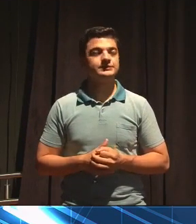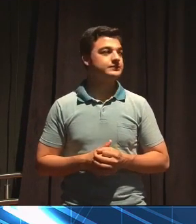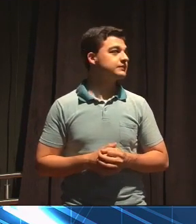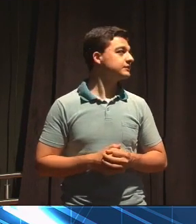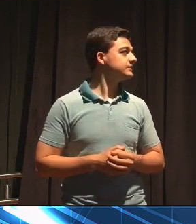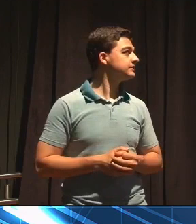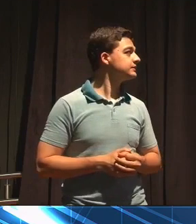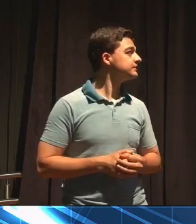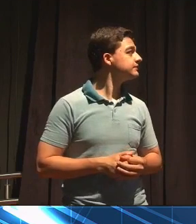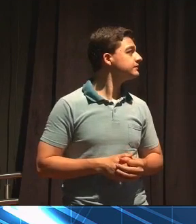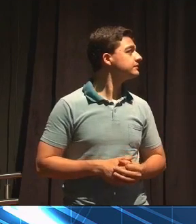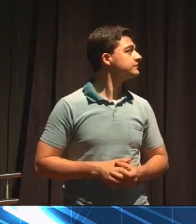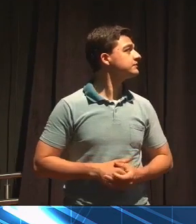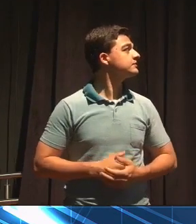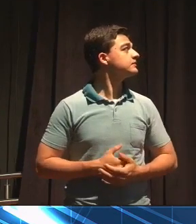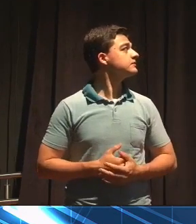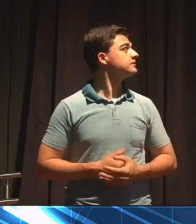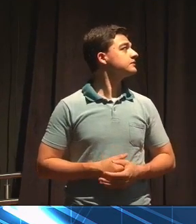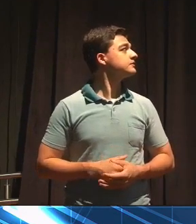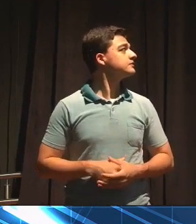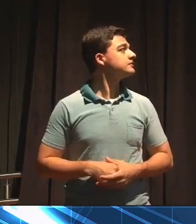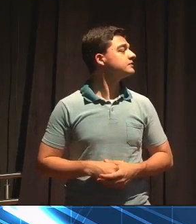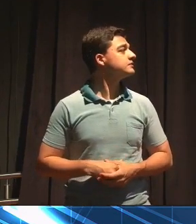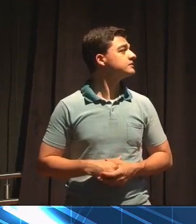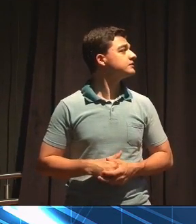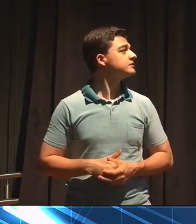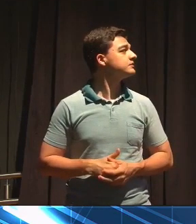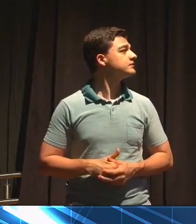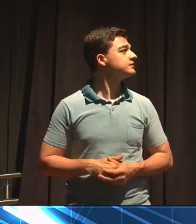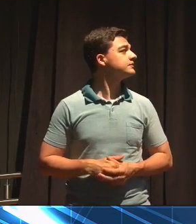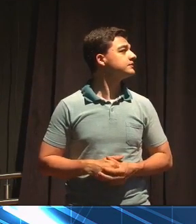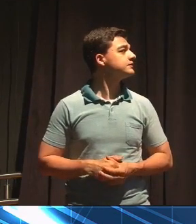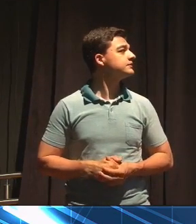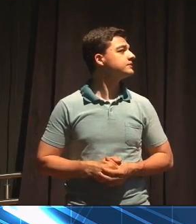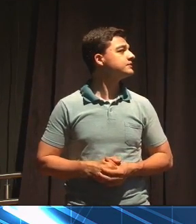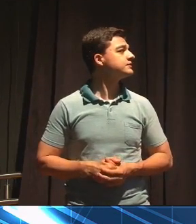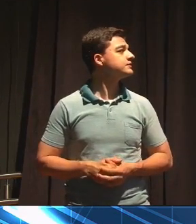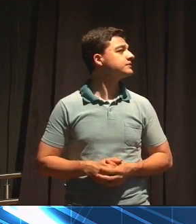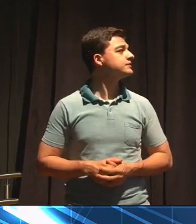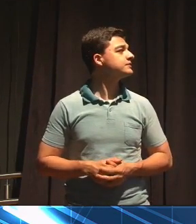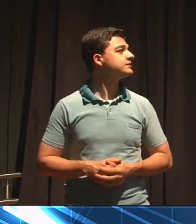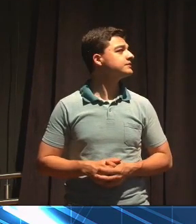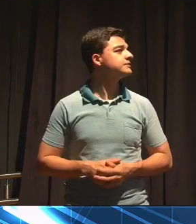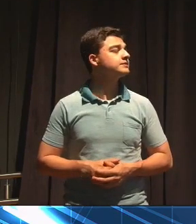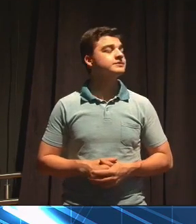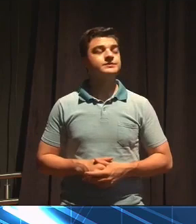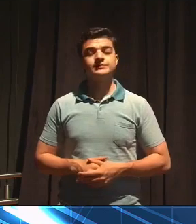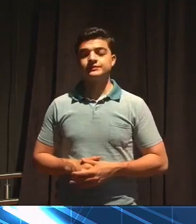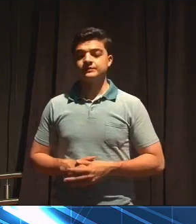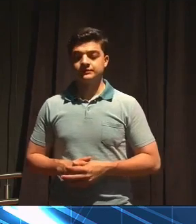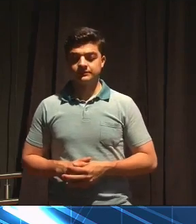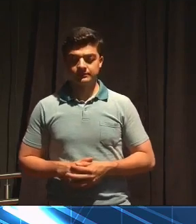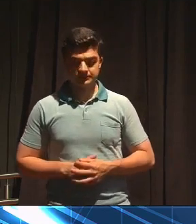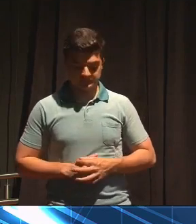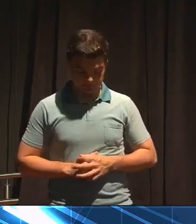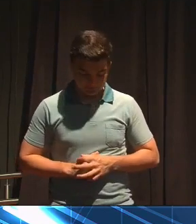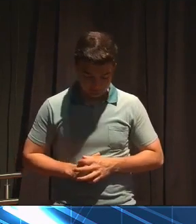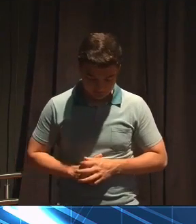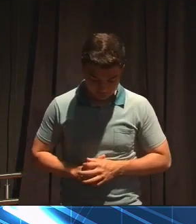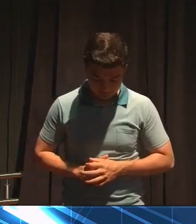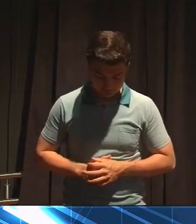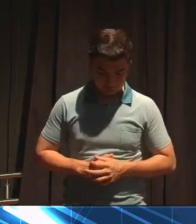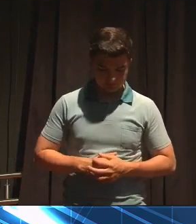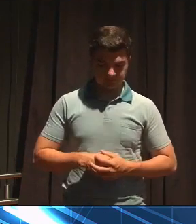E, de fato, começou a aparecer que mesmo que dessa forma escalando com recursos, nada garantia